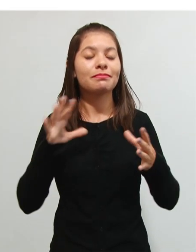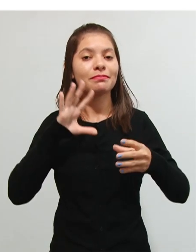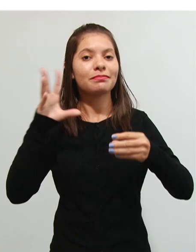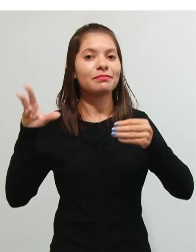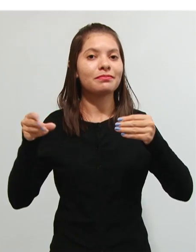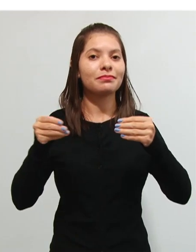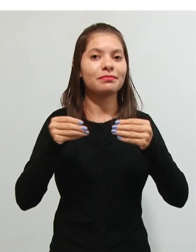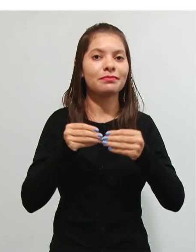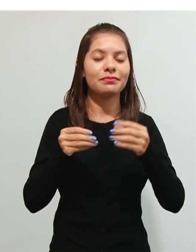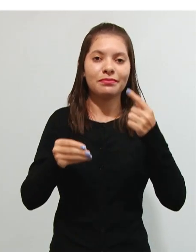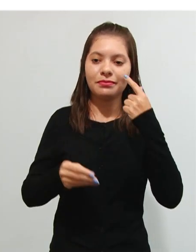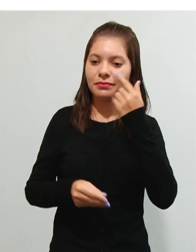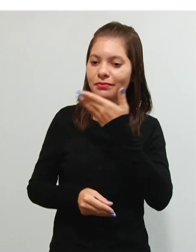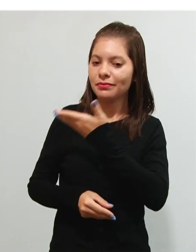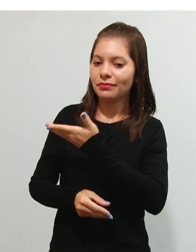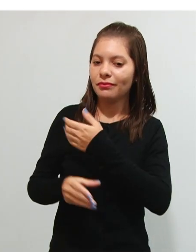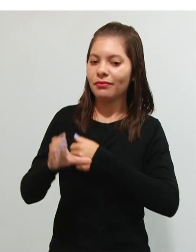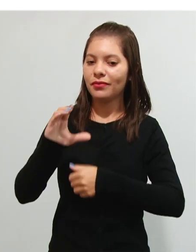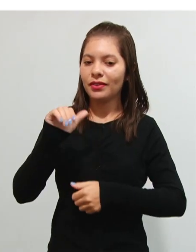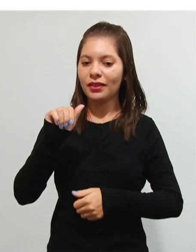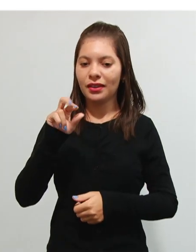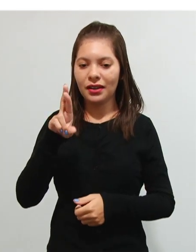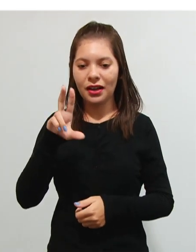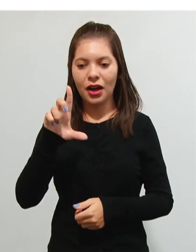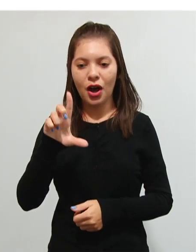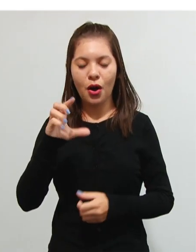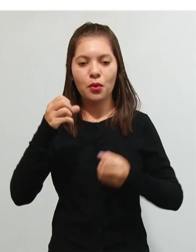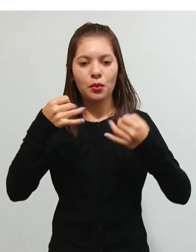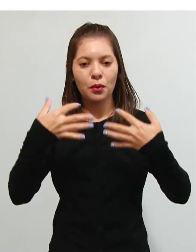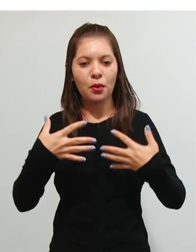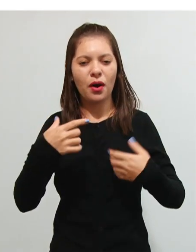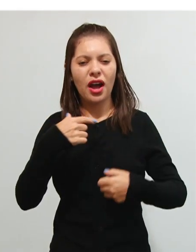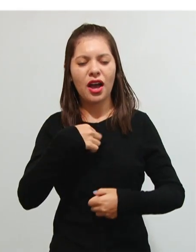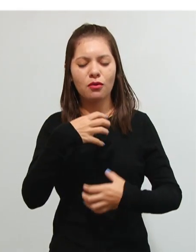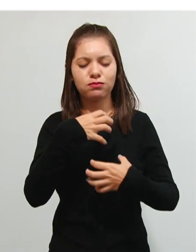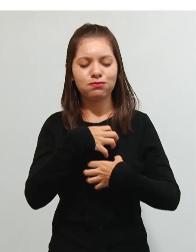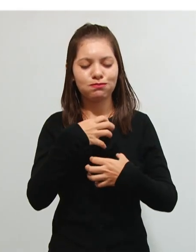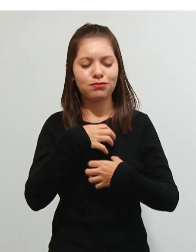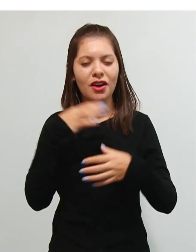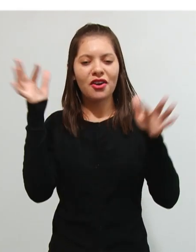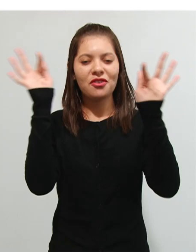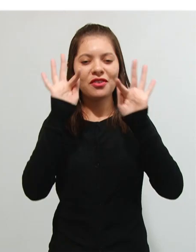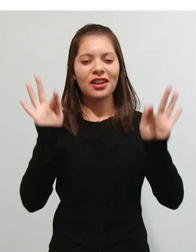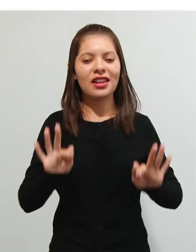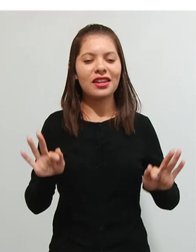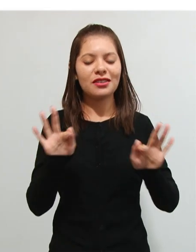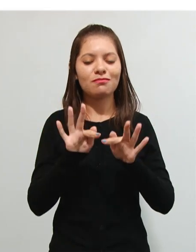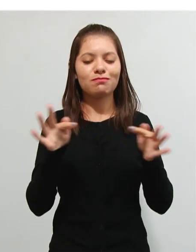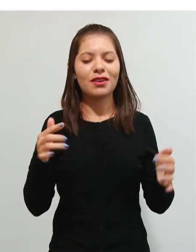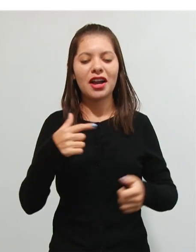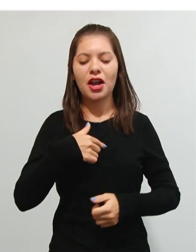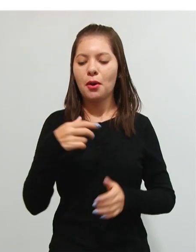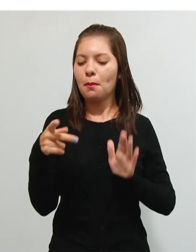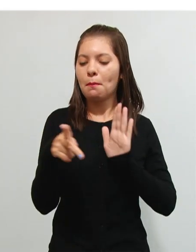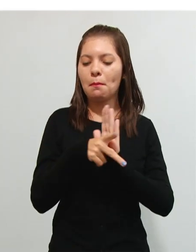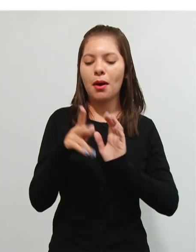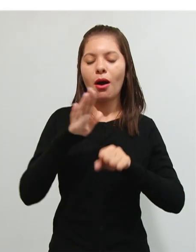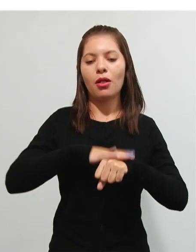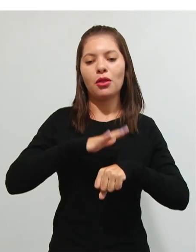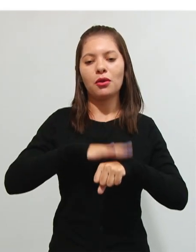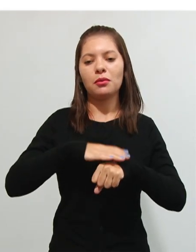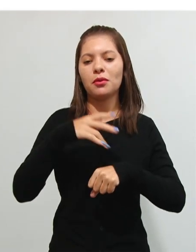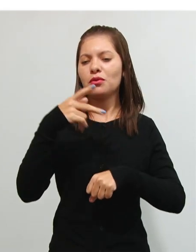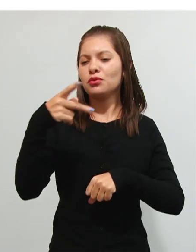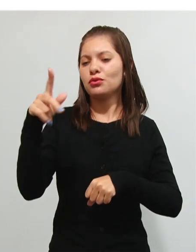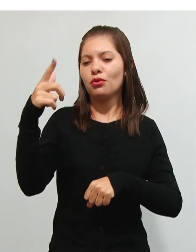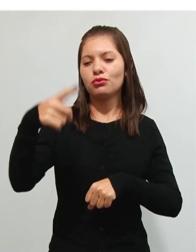resumindo aqui uma ideia de Carl Rogers, ele diz que sinto-me mais feliz simplesmente por ser eu mesmo e deixar os outros